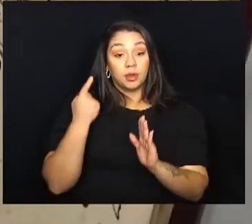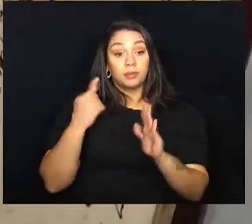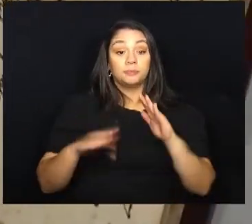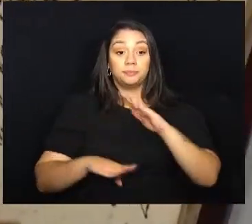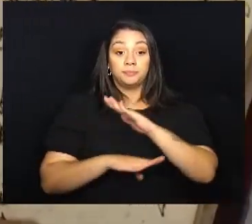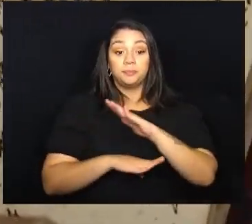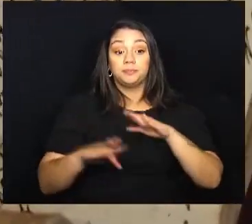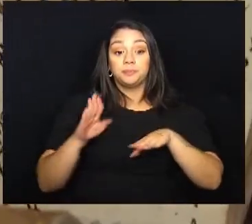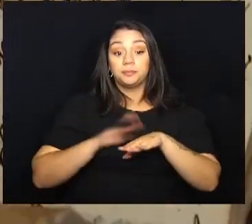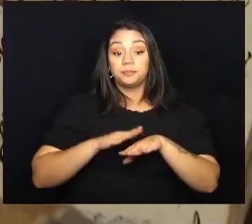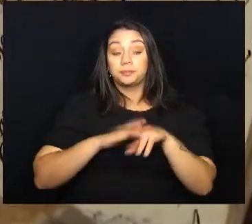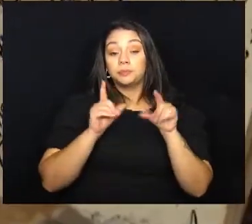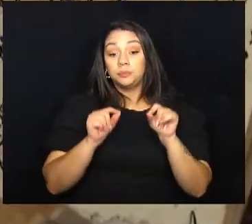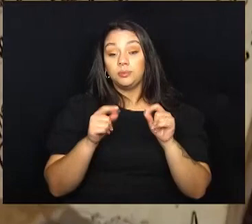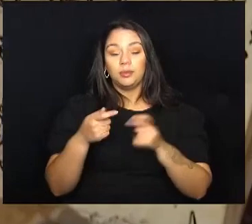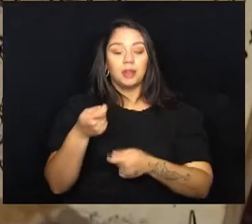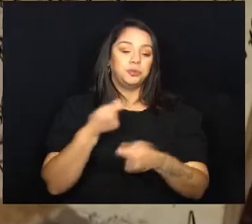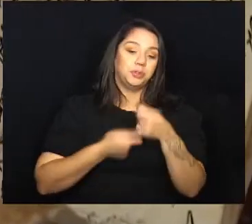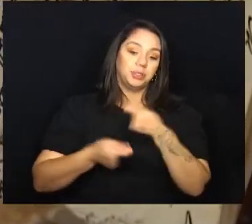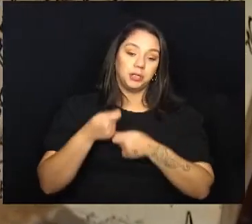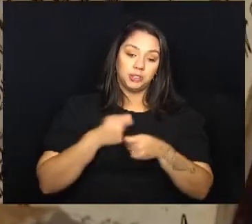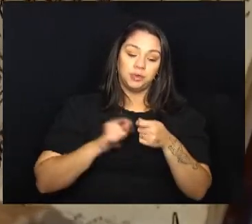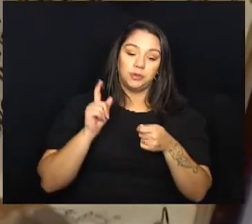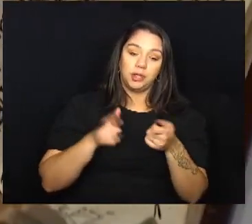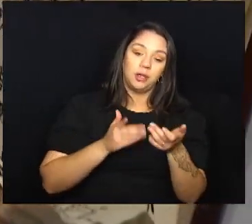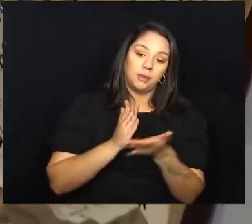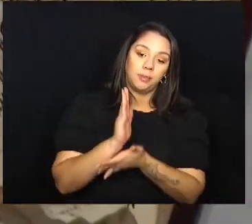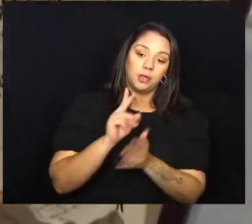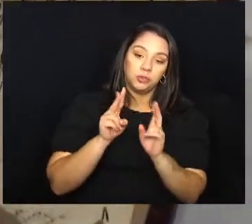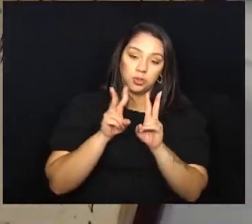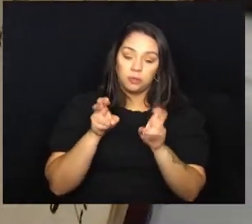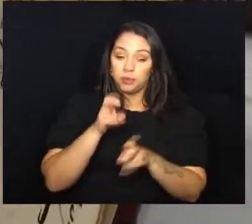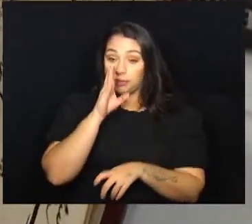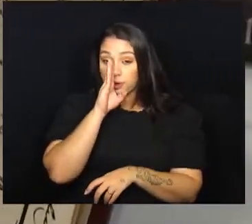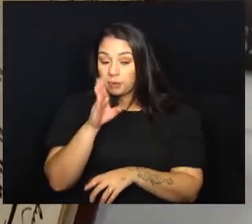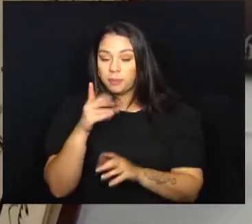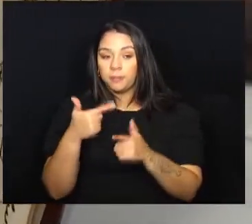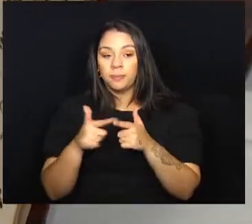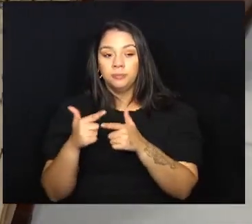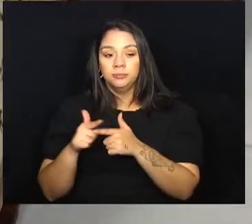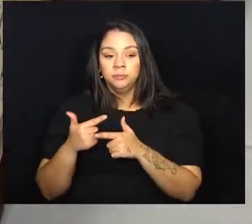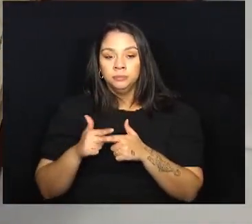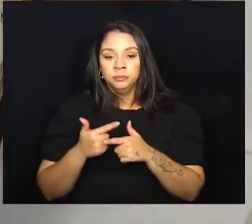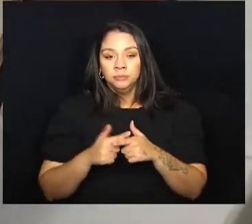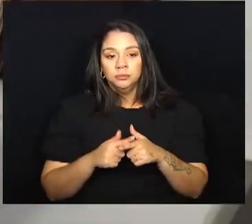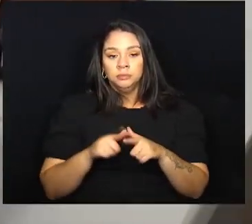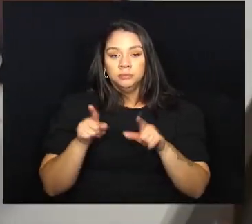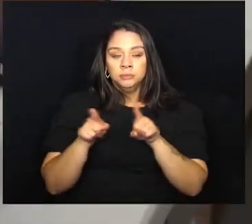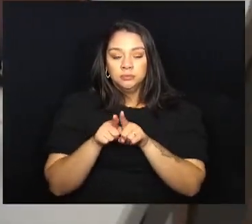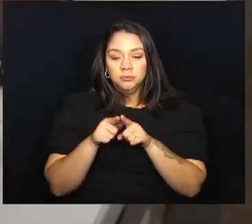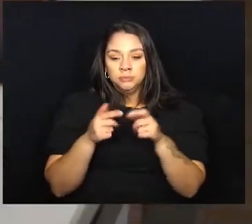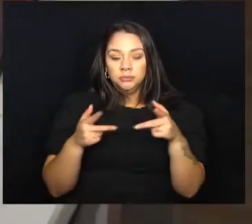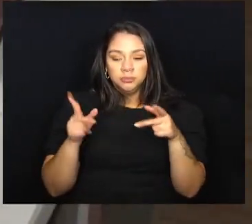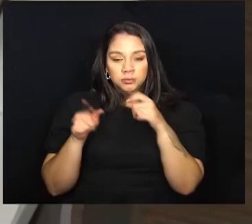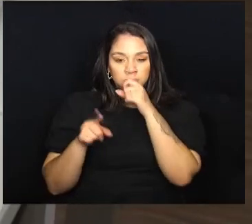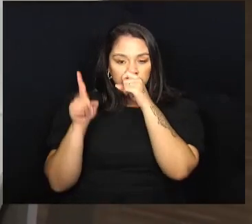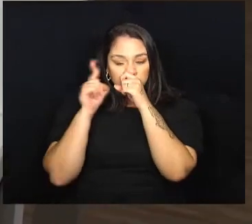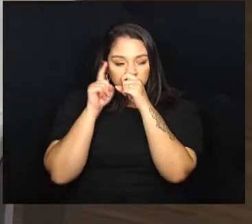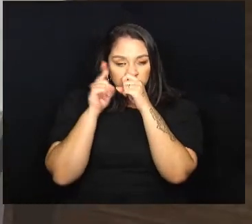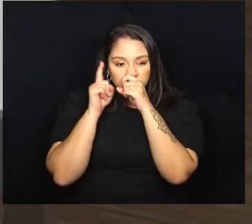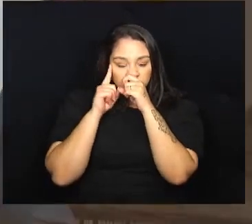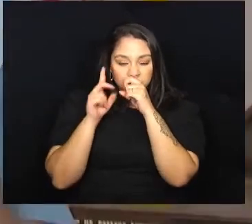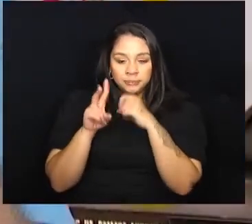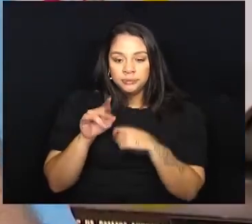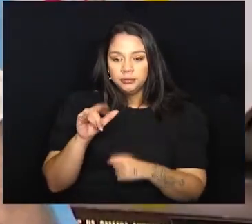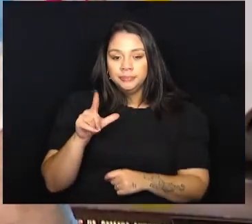função administrativa, deliberando sobre os principais problemas e aqueles do cotidiano da Vila de São